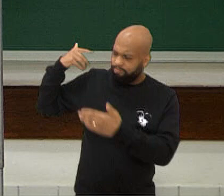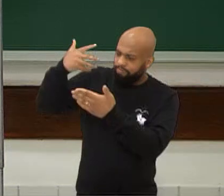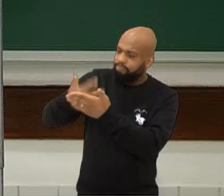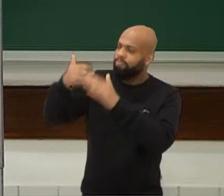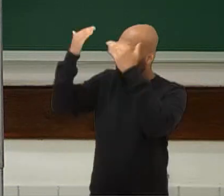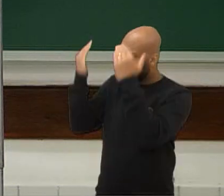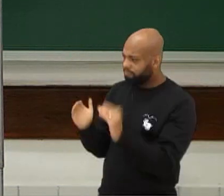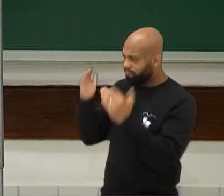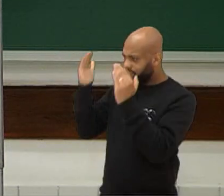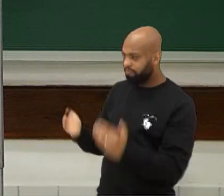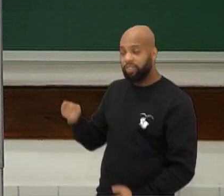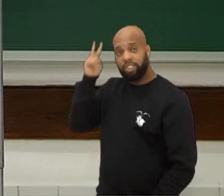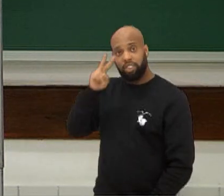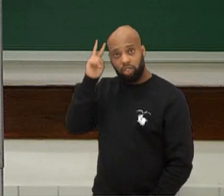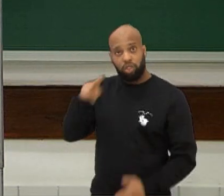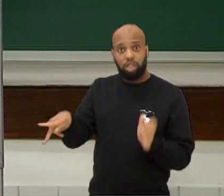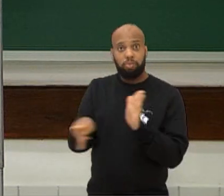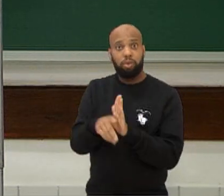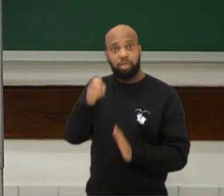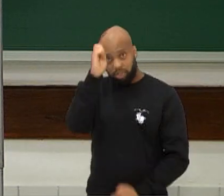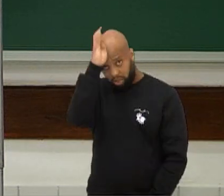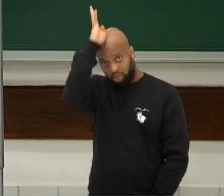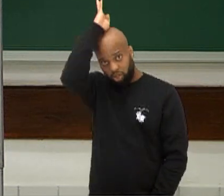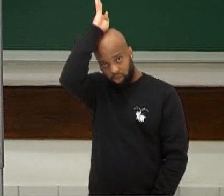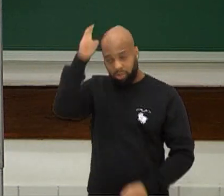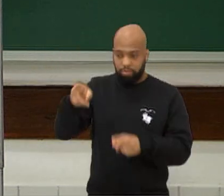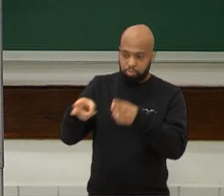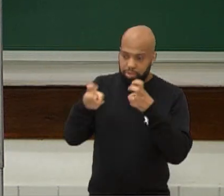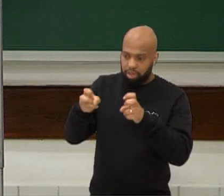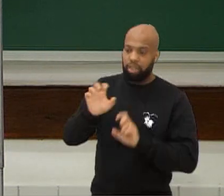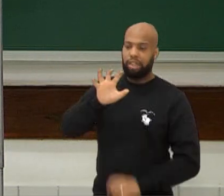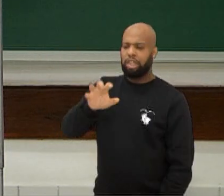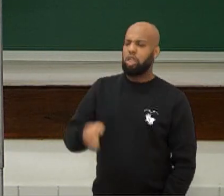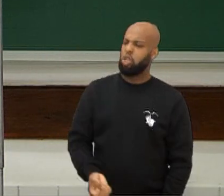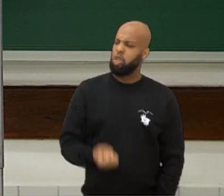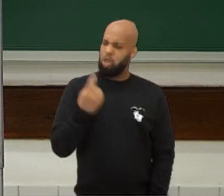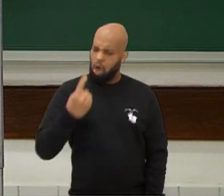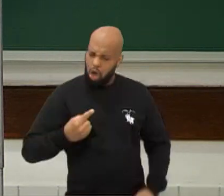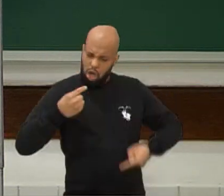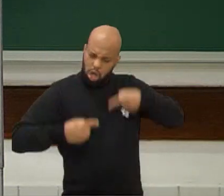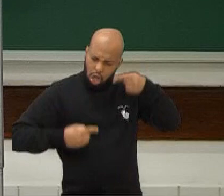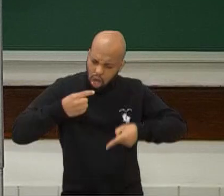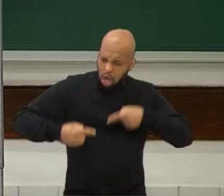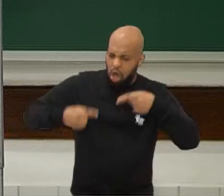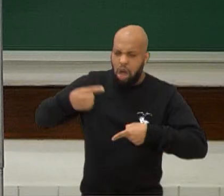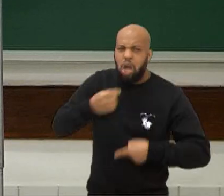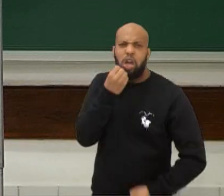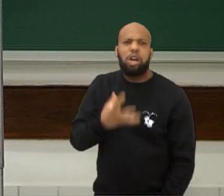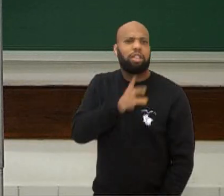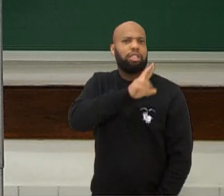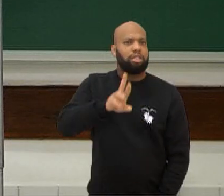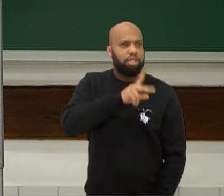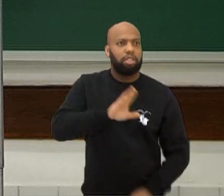análise, né, da história de Roma, eles percebiam assim, nossa, mas olha só esses conflitos, eles não são legais. E a crítica